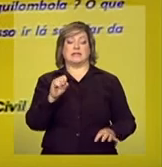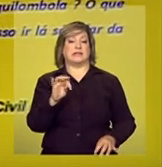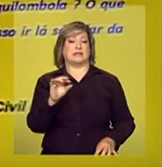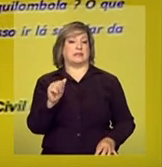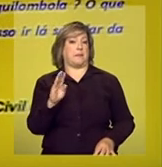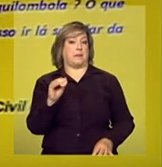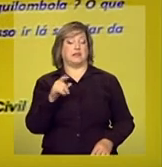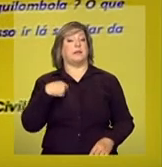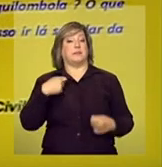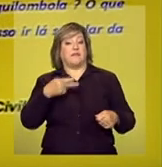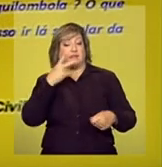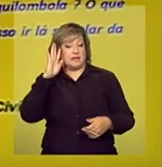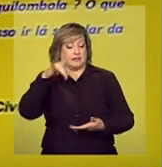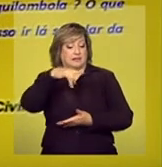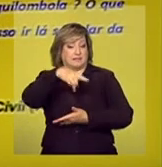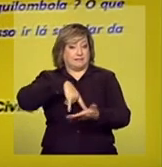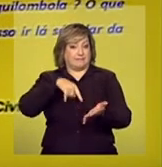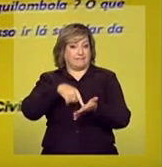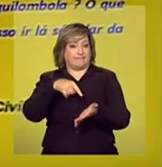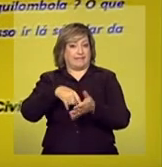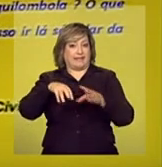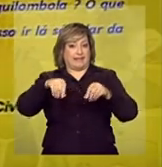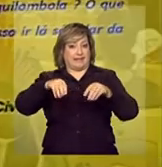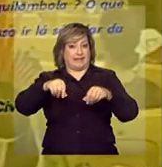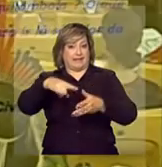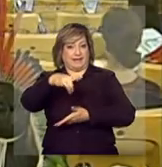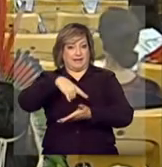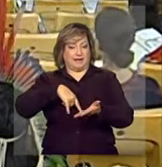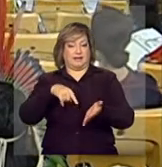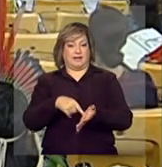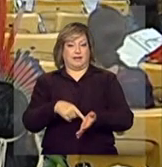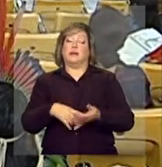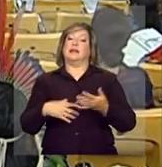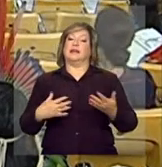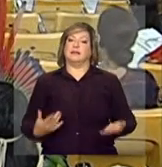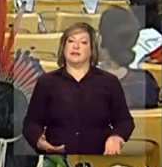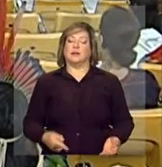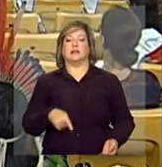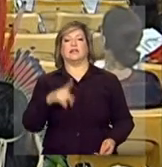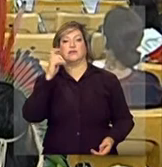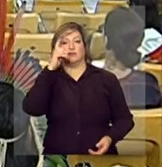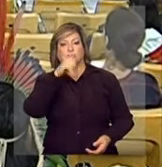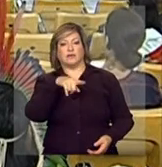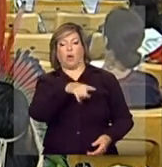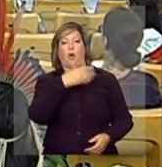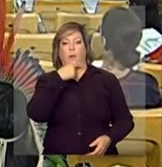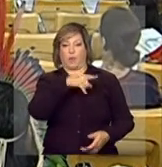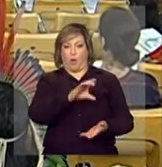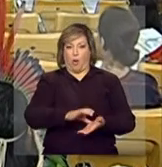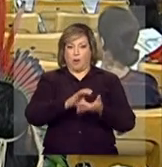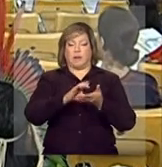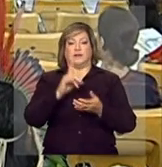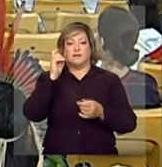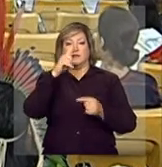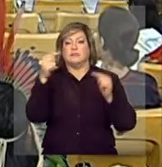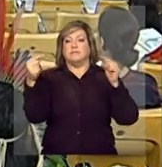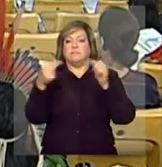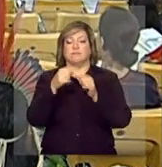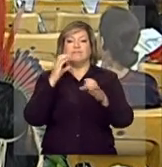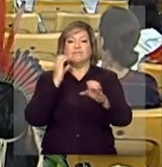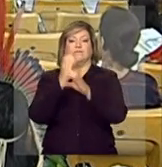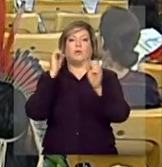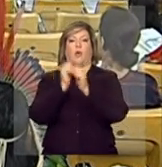de titularidade de terras. Então, isso é o relato de um conselheiro falando das dificuldades que ele encontra para lidar com comunidades tradicionais,